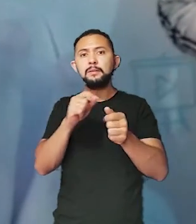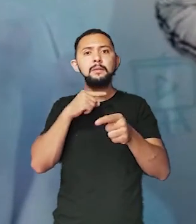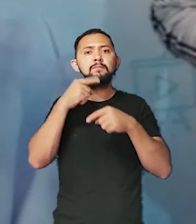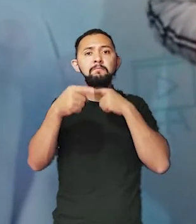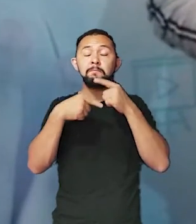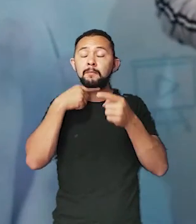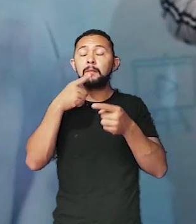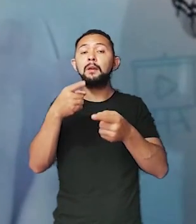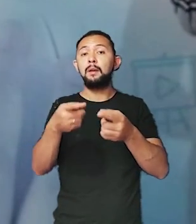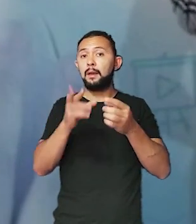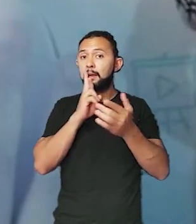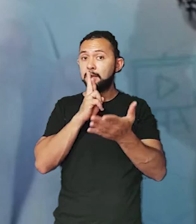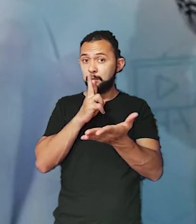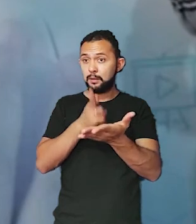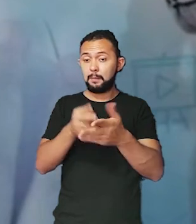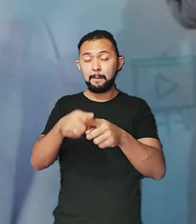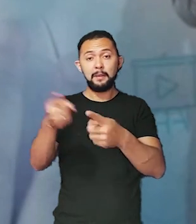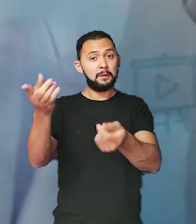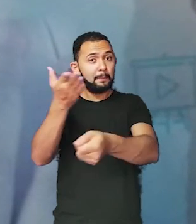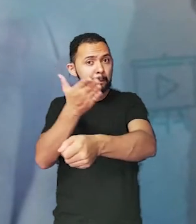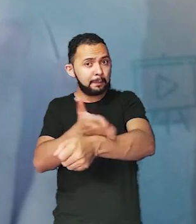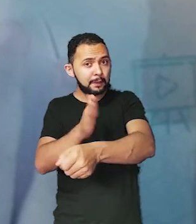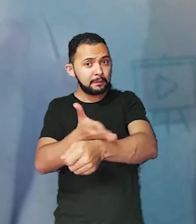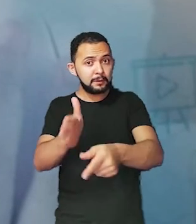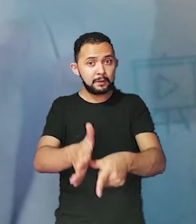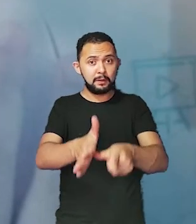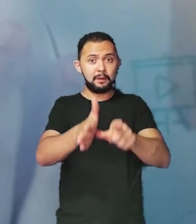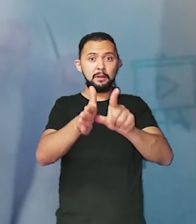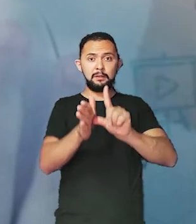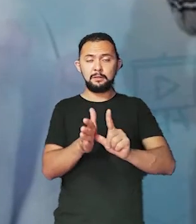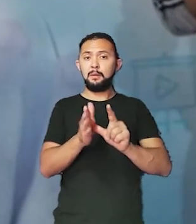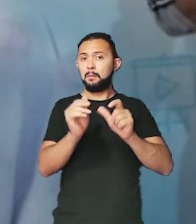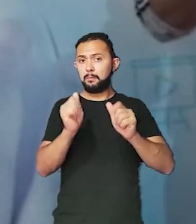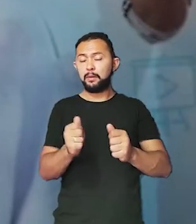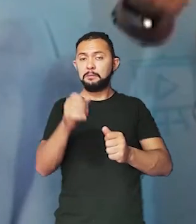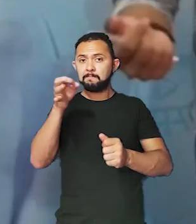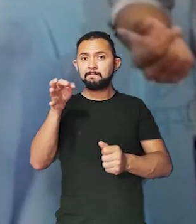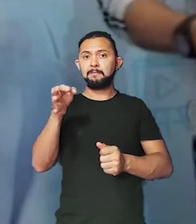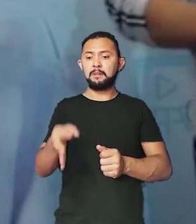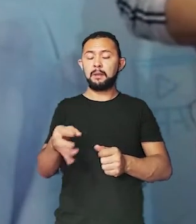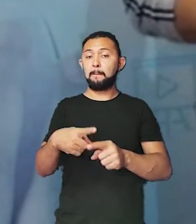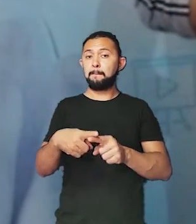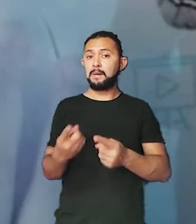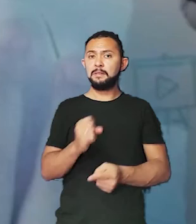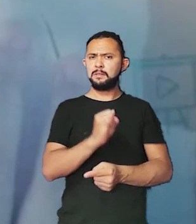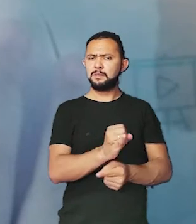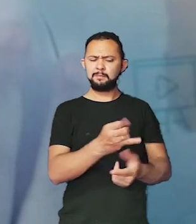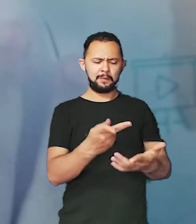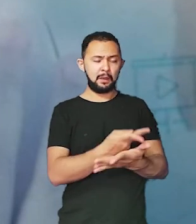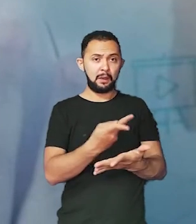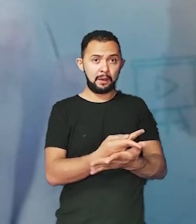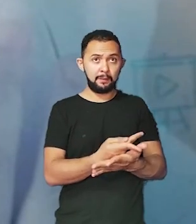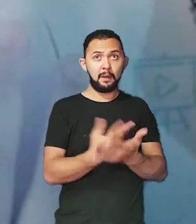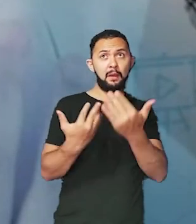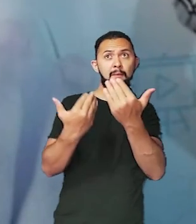treinando antes, vocês podem muito bem, alguns momentos, acertarem. E quando vocês não acertarem, vocês vão olhar na nossa aula,